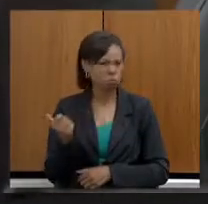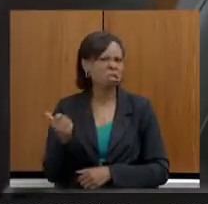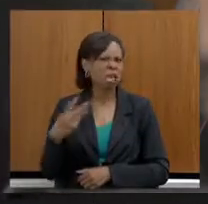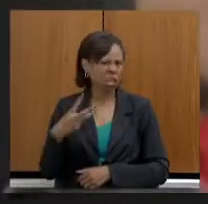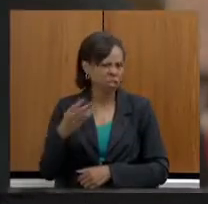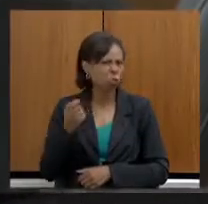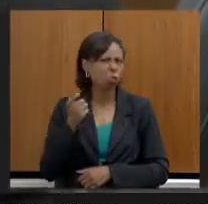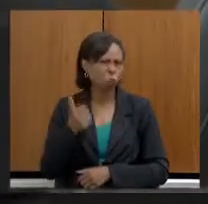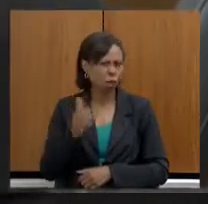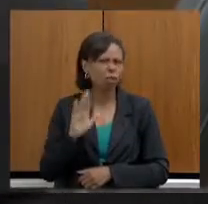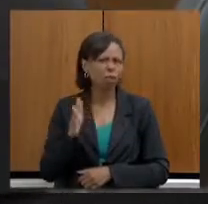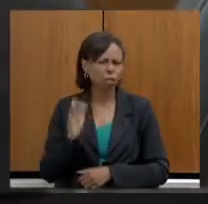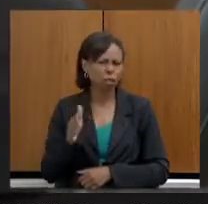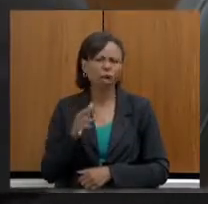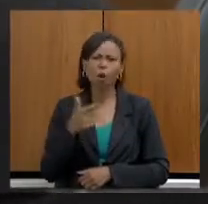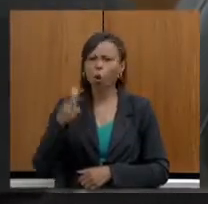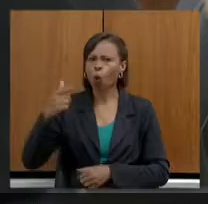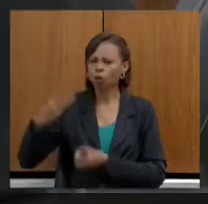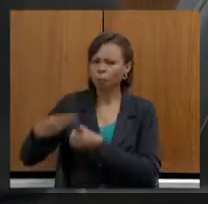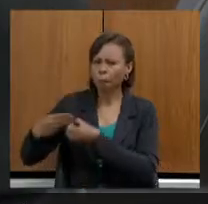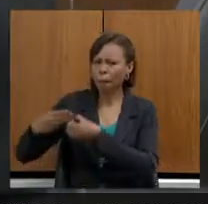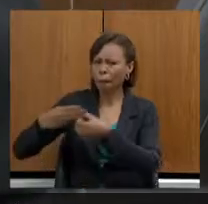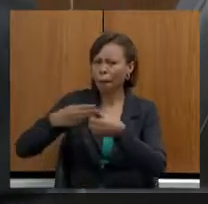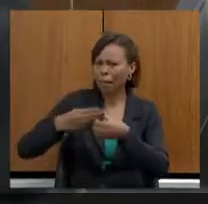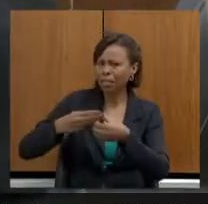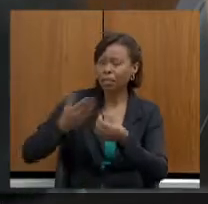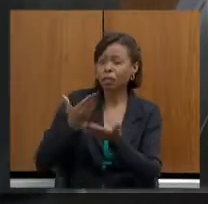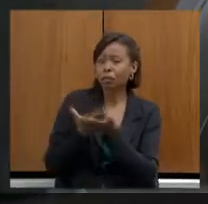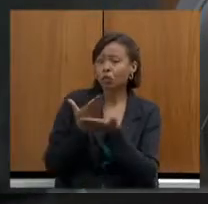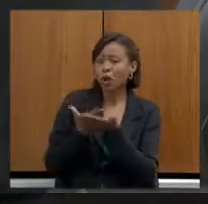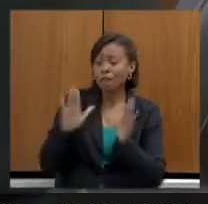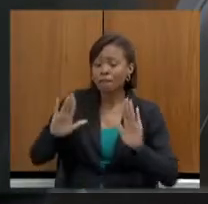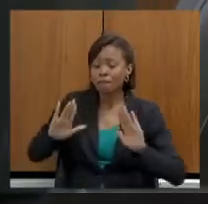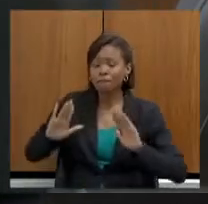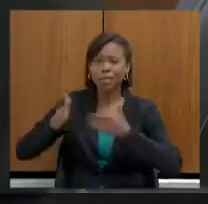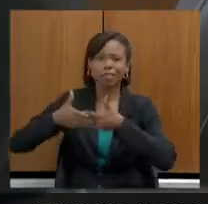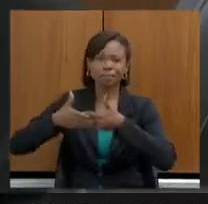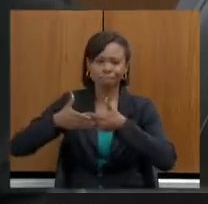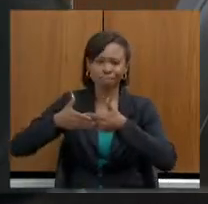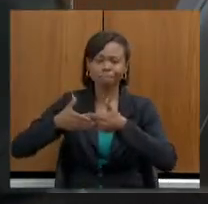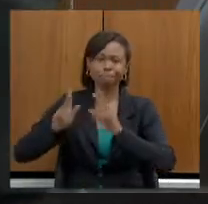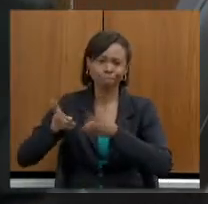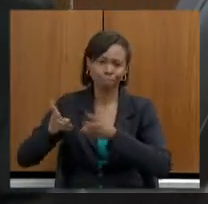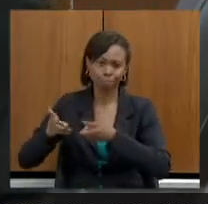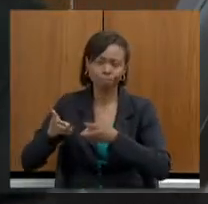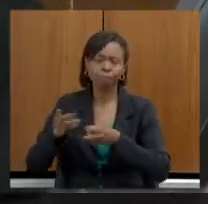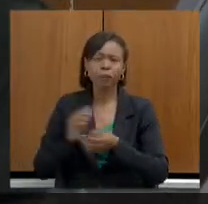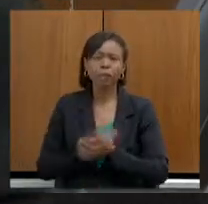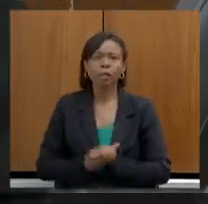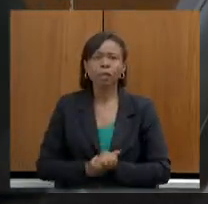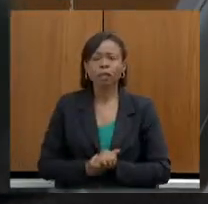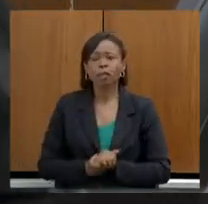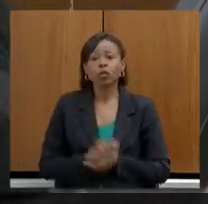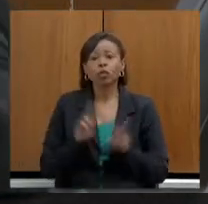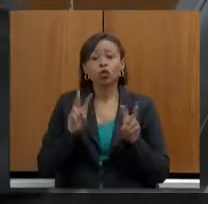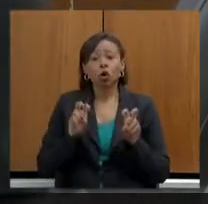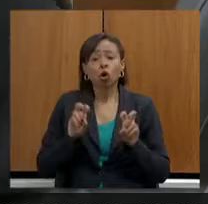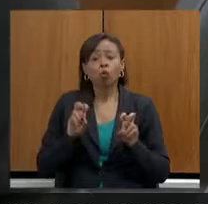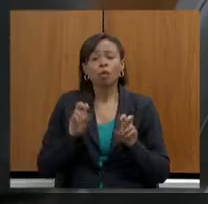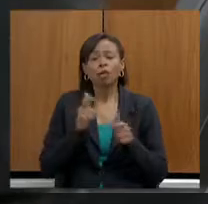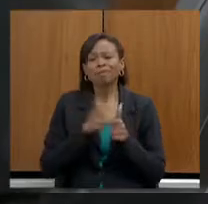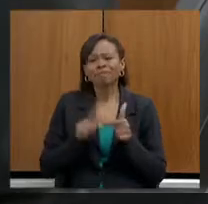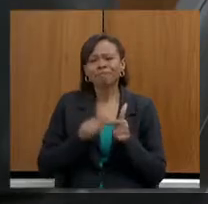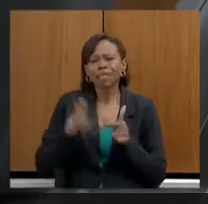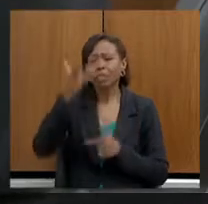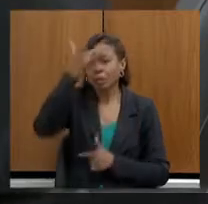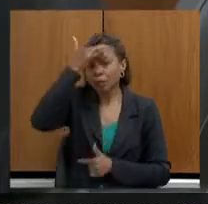a cada pergunta falando demais municípios que seguem fechados nessa situação dramática em relação ao sócio emocional e também é o